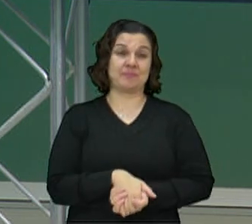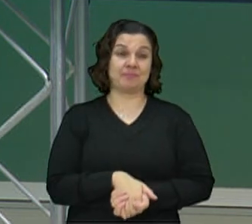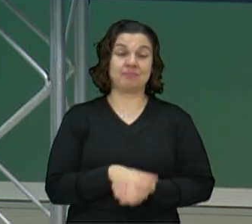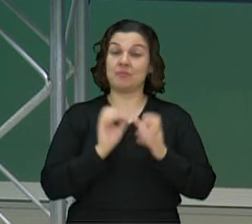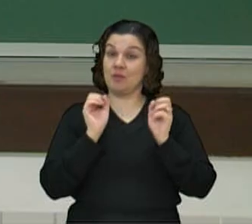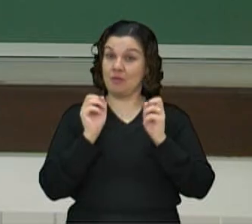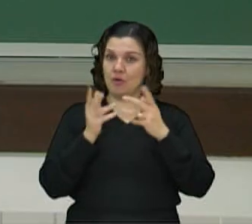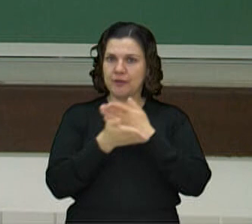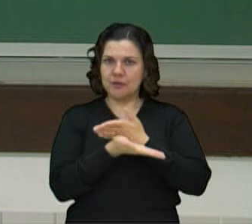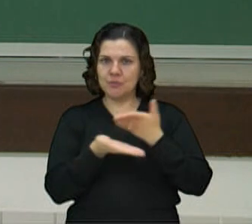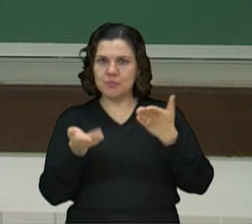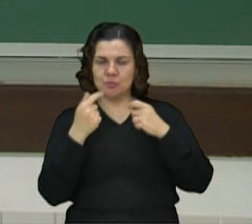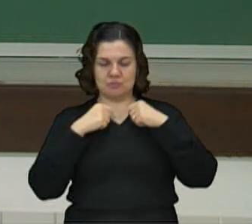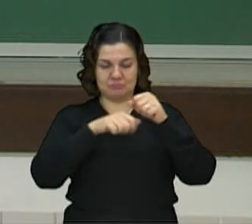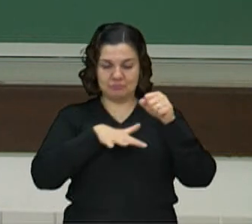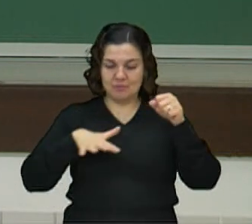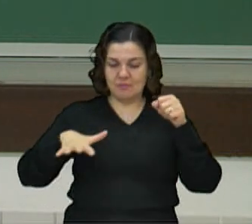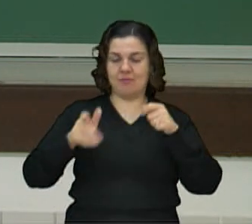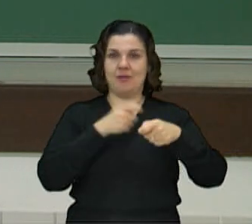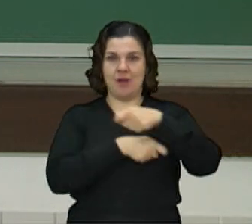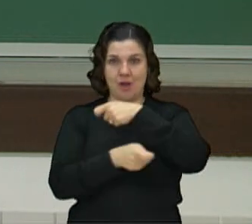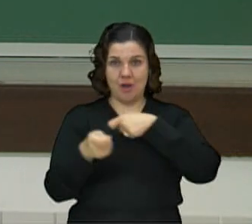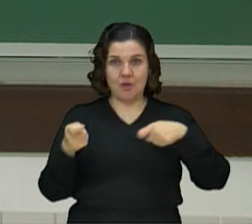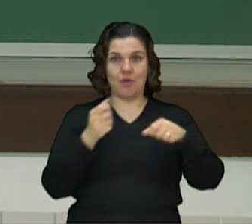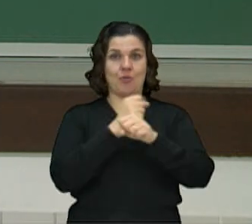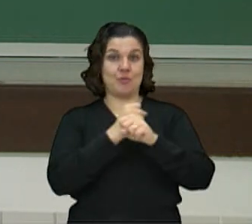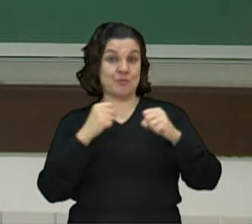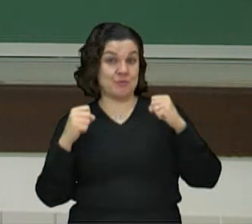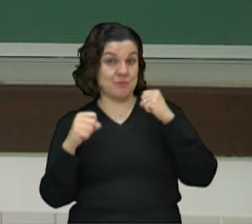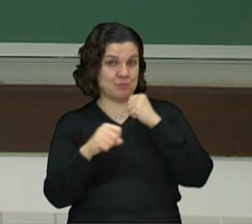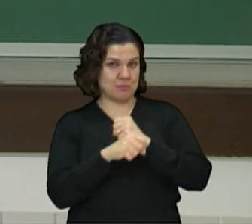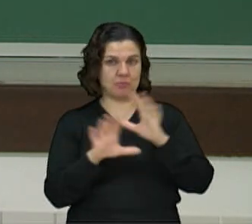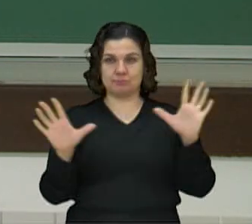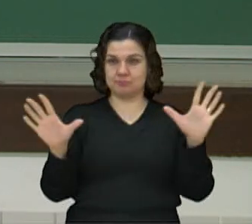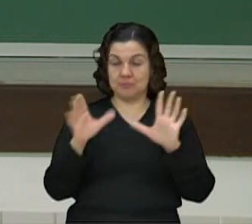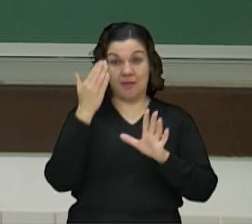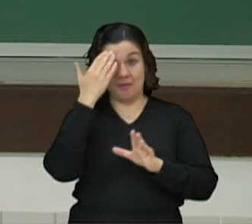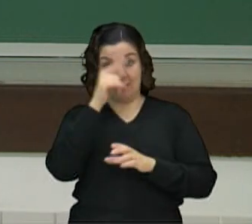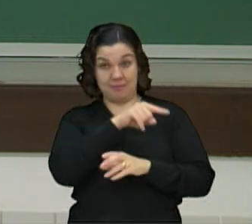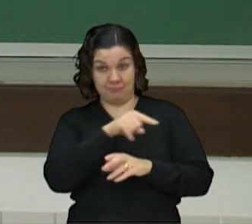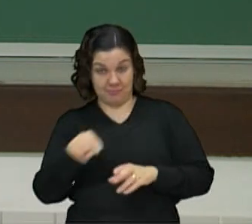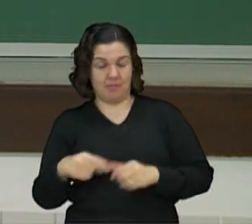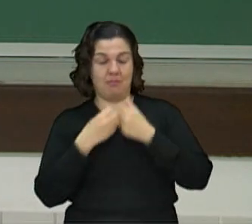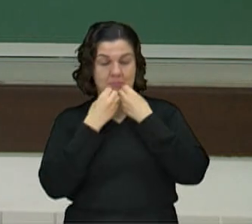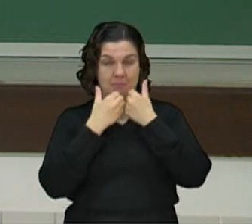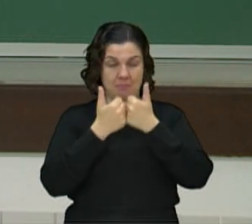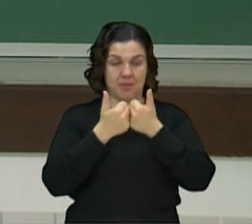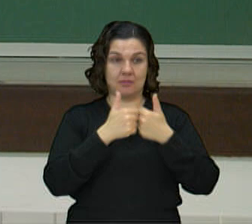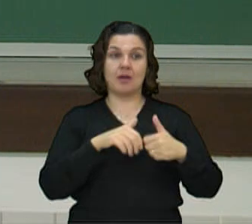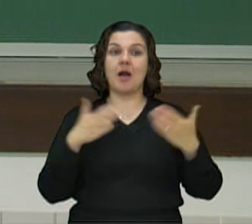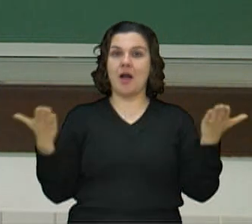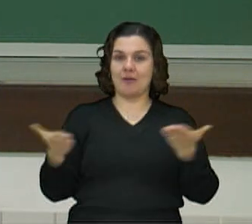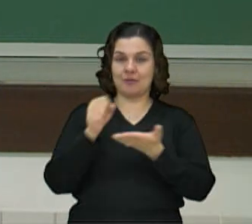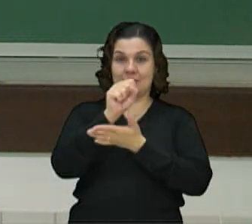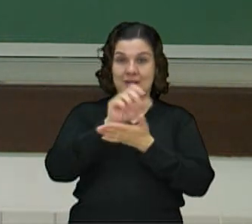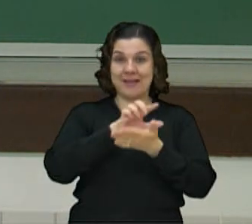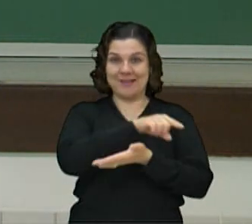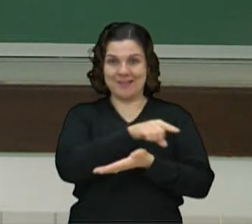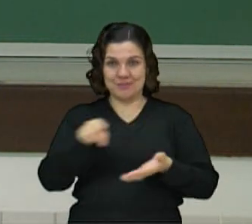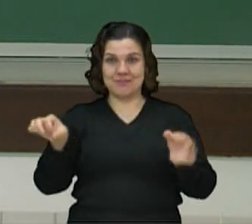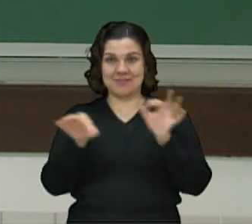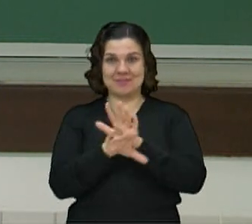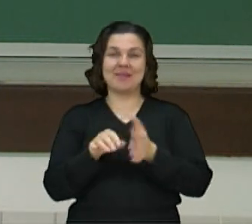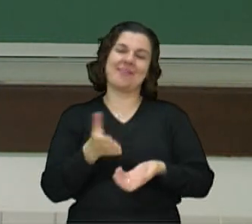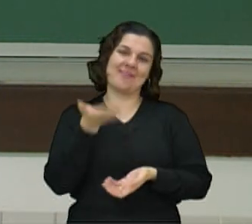Então, demos todo esse panorama econômico-social dos Estados Unidos, sem entender um pouco o cenário. Então, tem tarefa para você